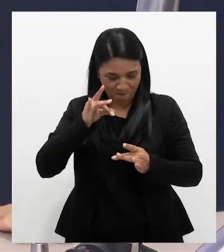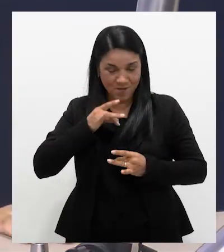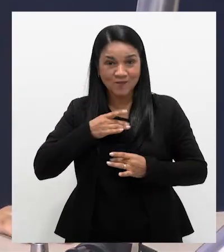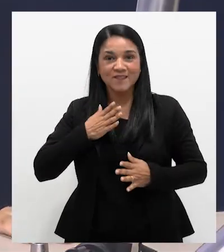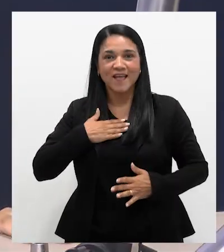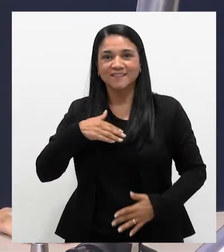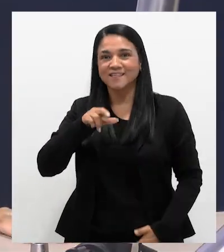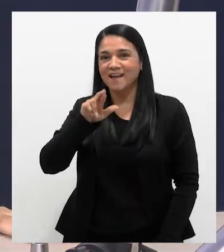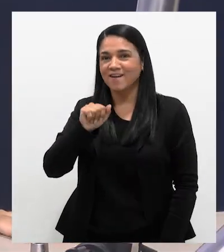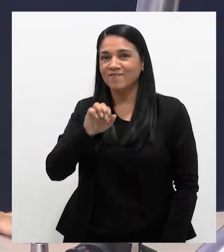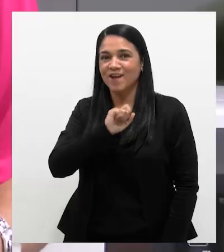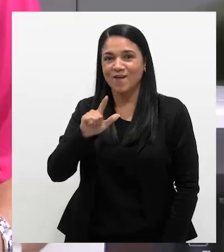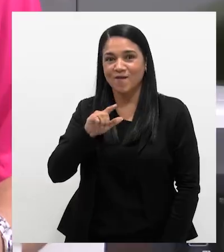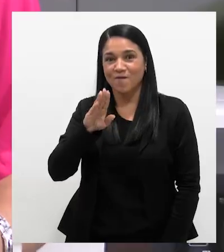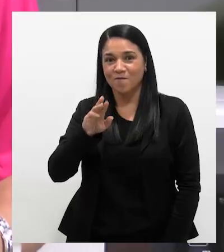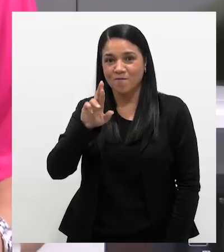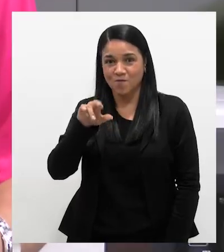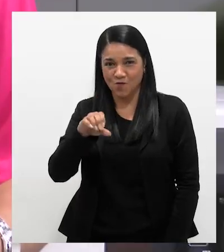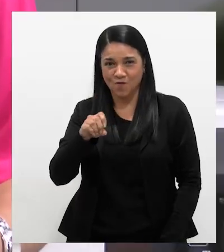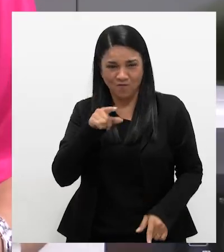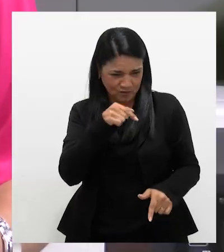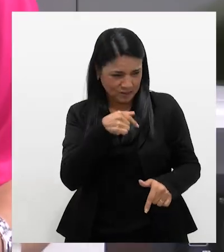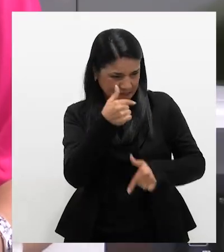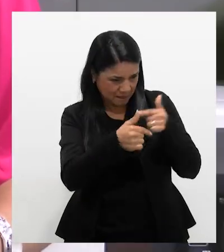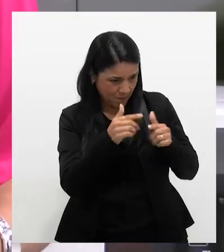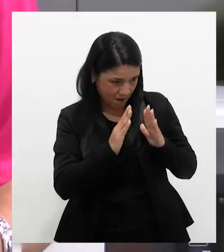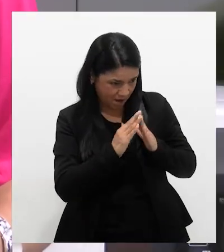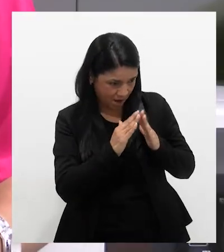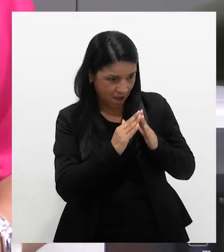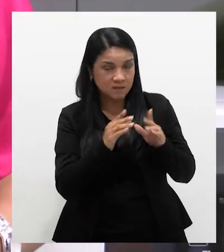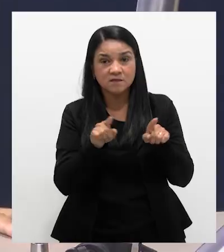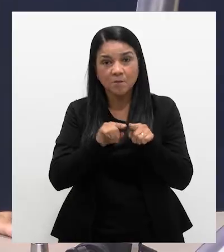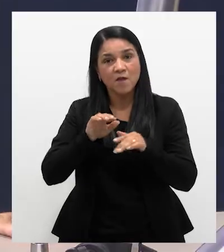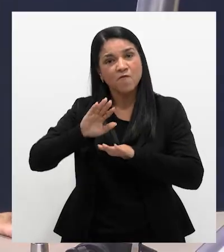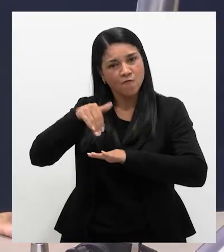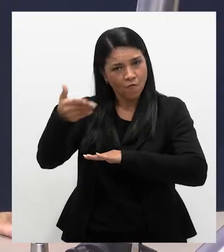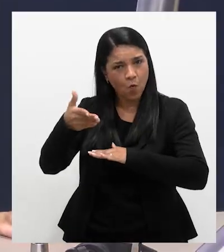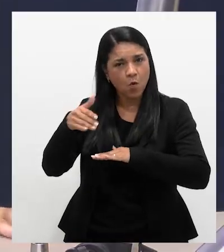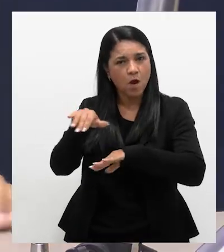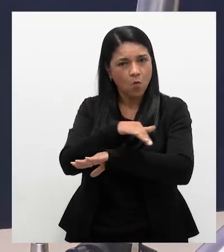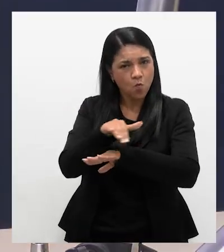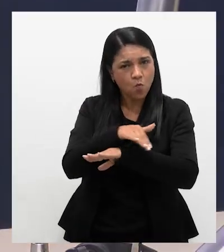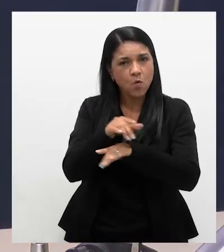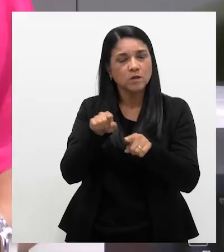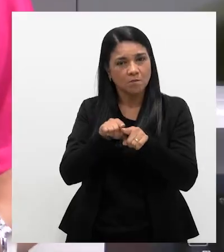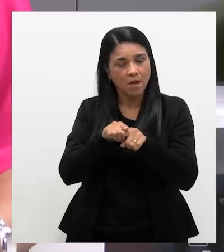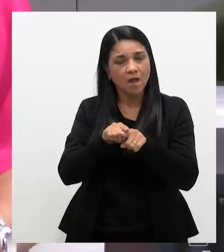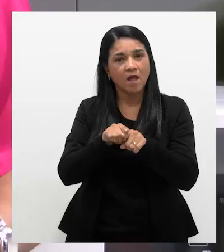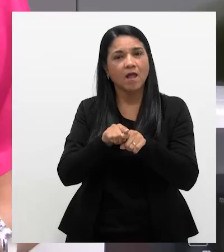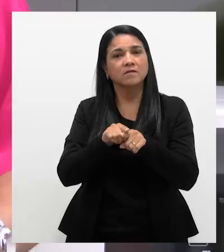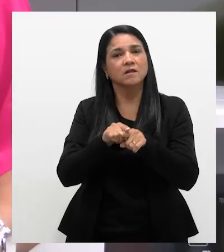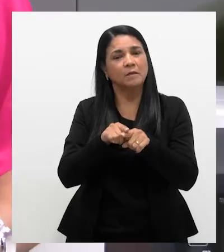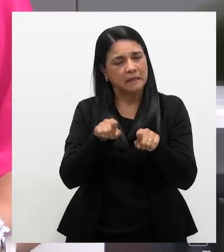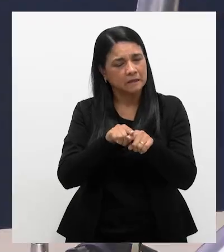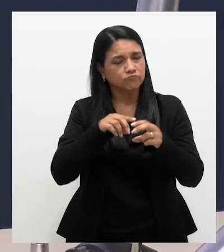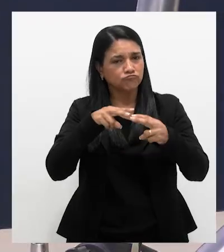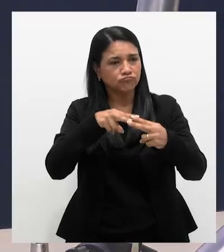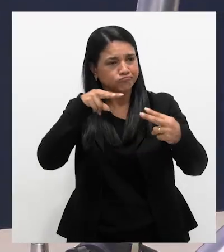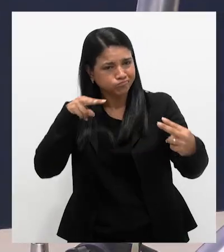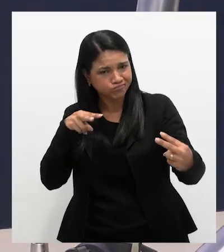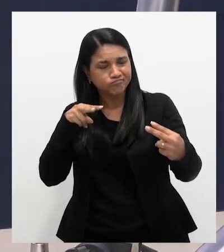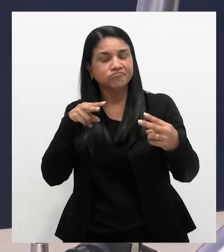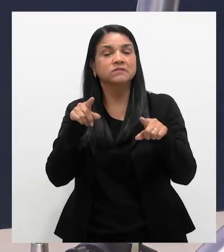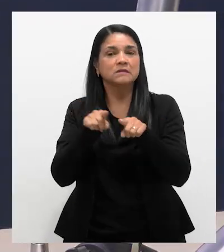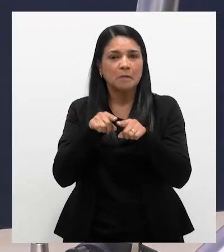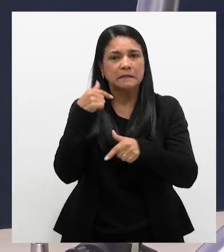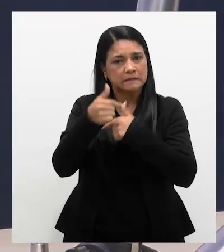que eu criei, né? Entendo. Você não trabalha só de casa, né? Você roda Sim, por não, aí rodo, também. com Mas certeza. de vez Eu em quando venho. tem o Sim, homework tem o homework, que o home rola.